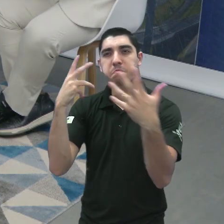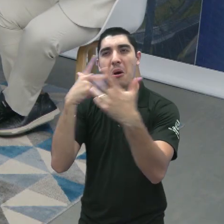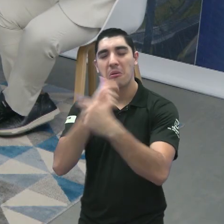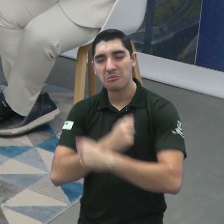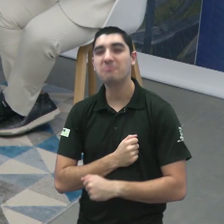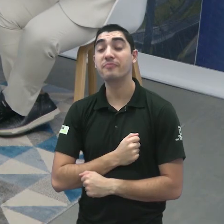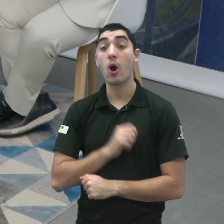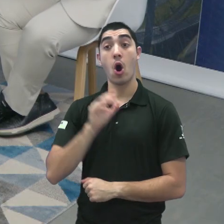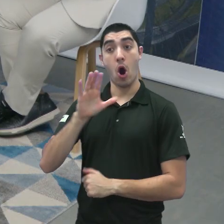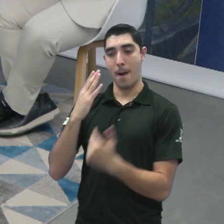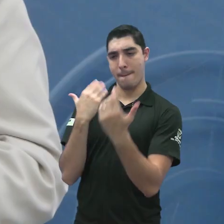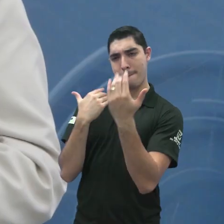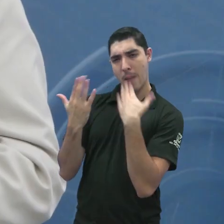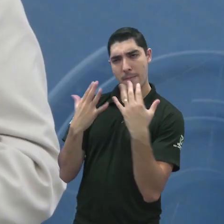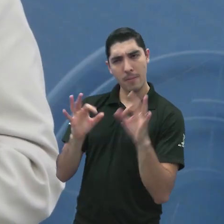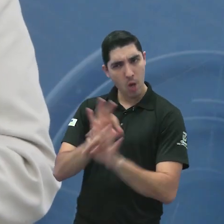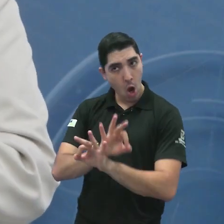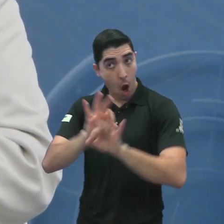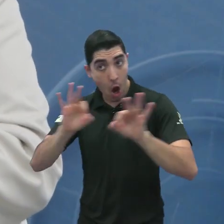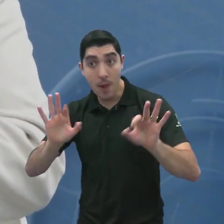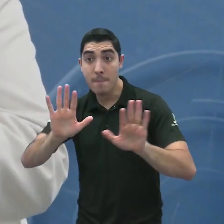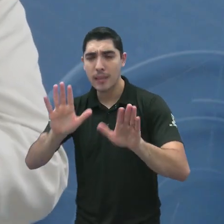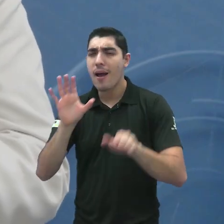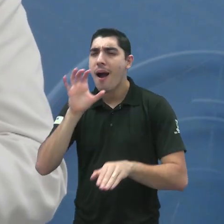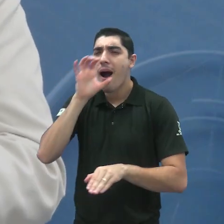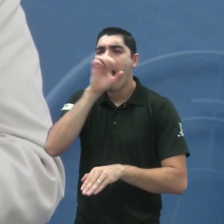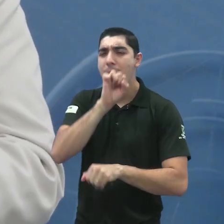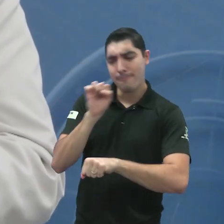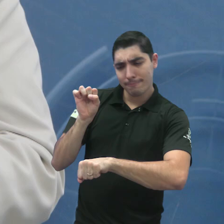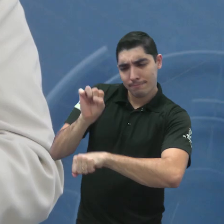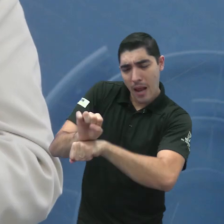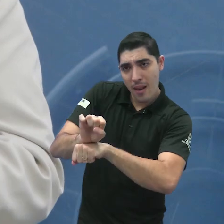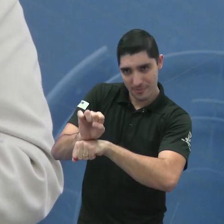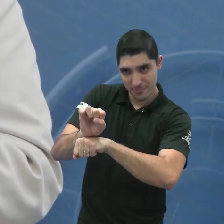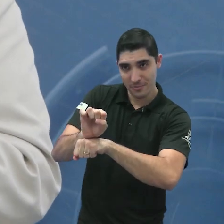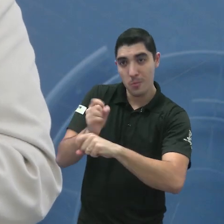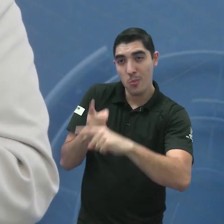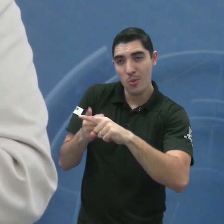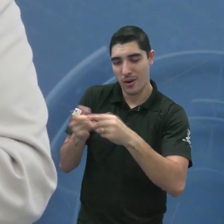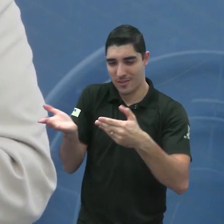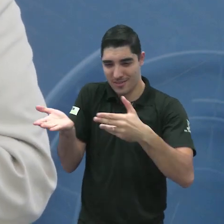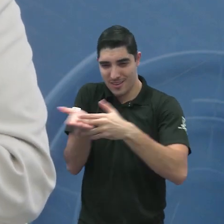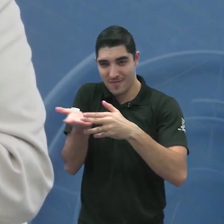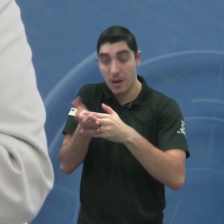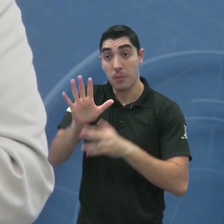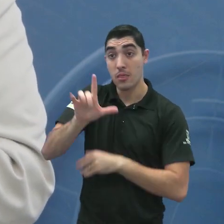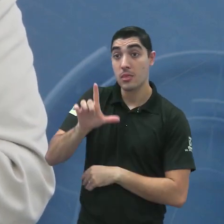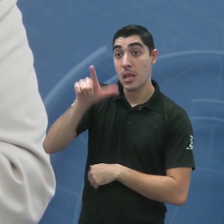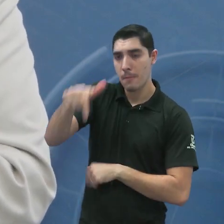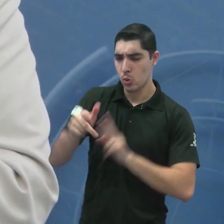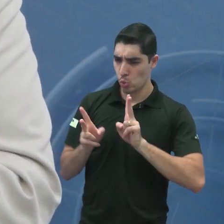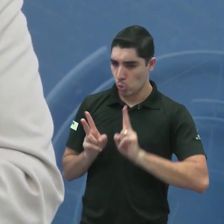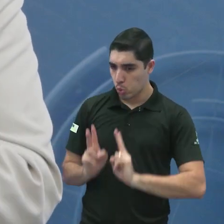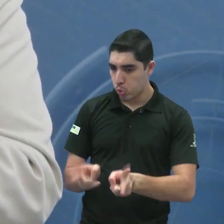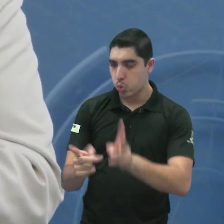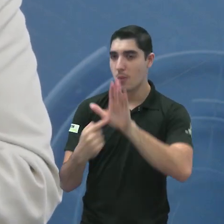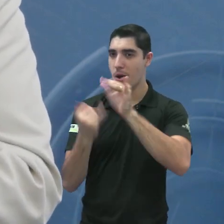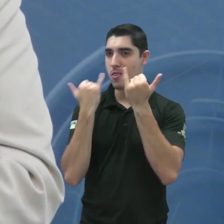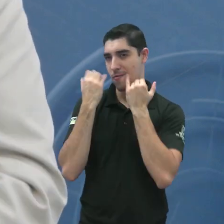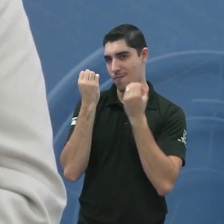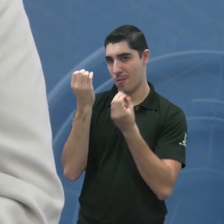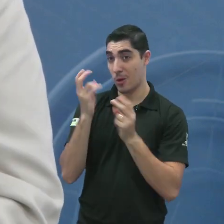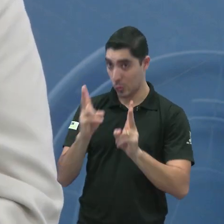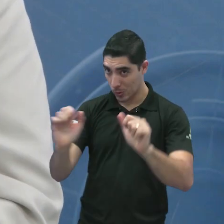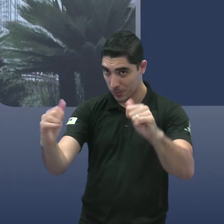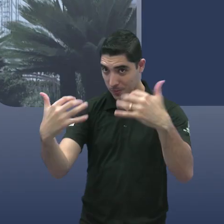tá ótimo por aqui. A gente vai fazer agora uma pausa rápida aqui, mas daqui a pouco a gente volta com mais Diálogos da Cidade. Não sai